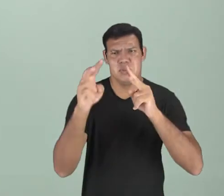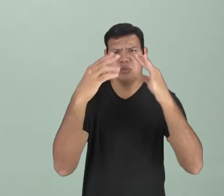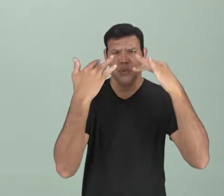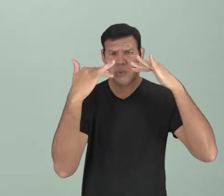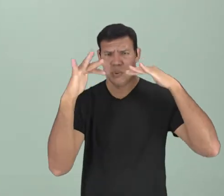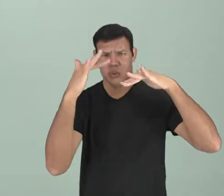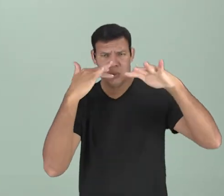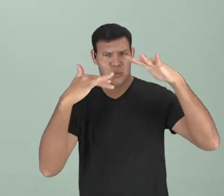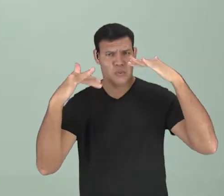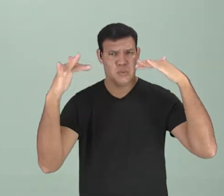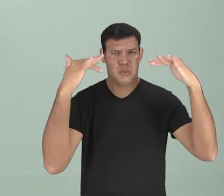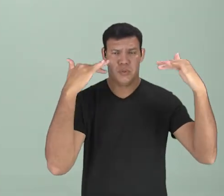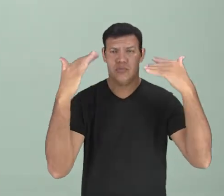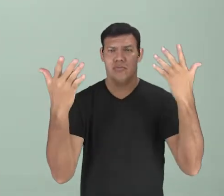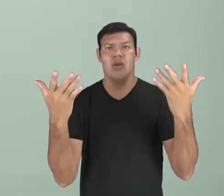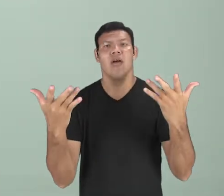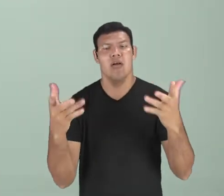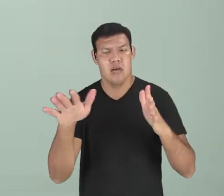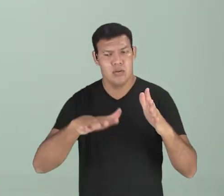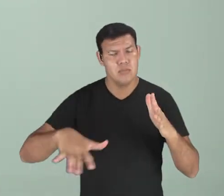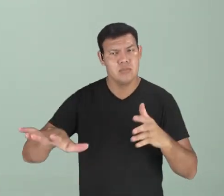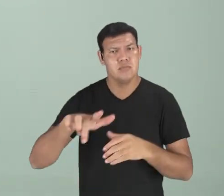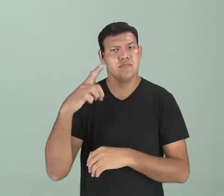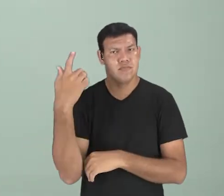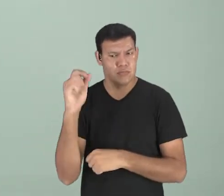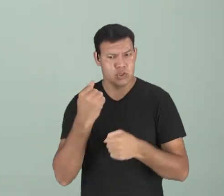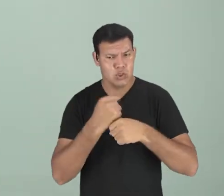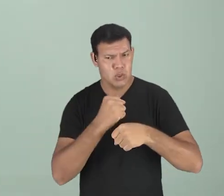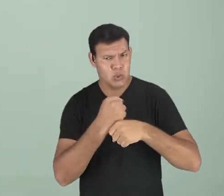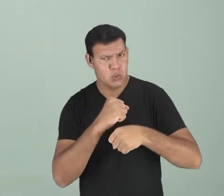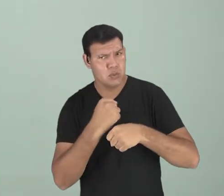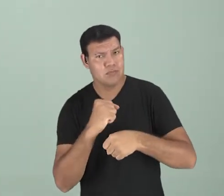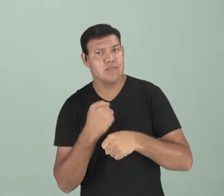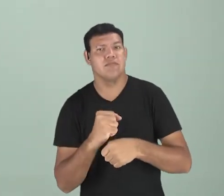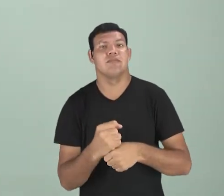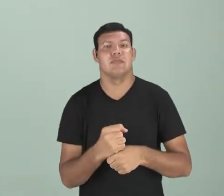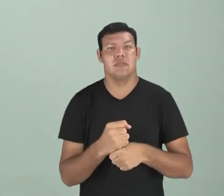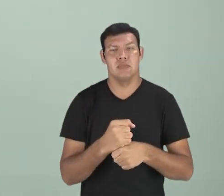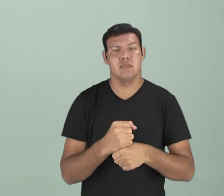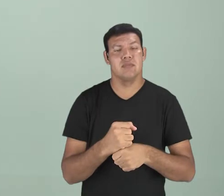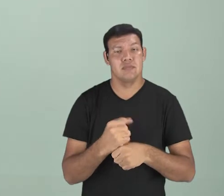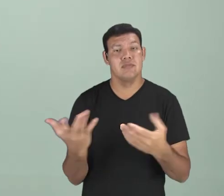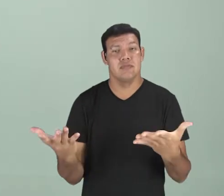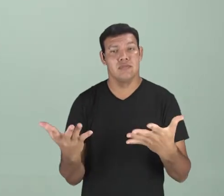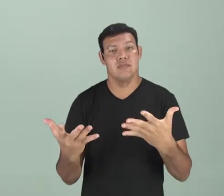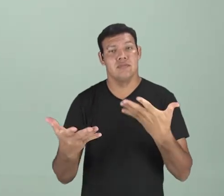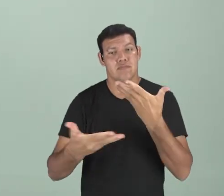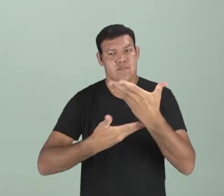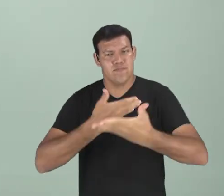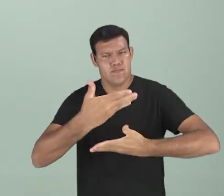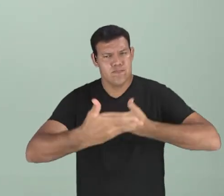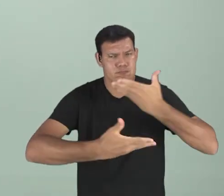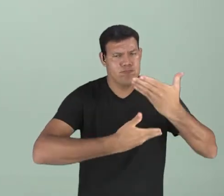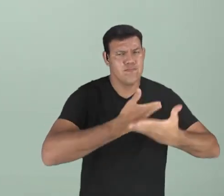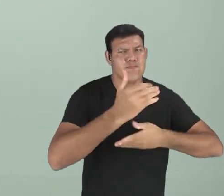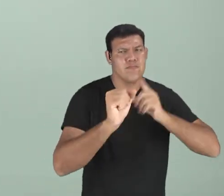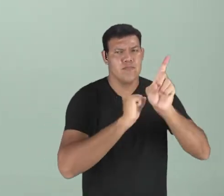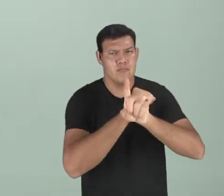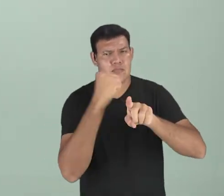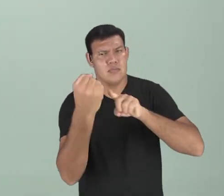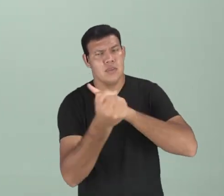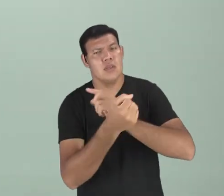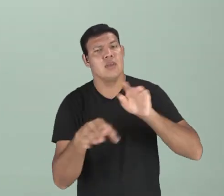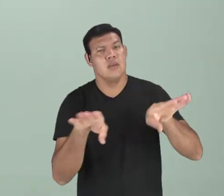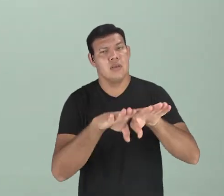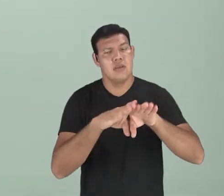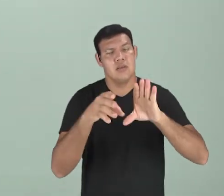espaço geográfico ele é um espaço construído a partir dessa interação social ou a partir também de aspectos